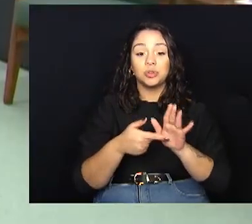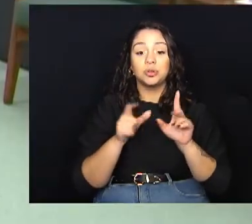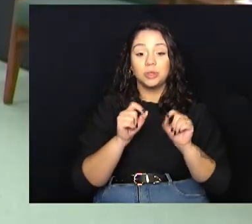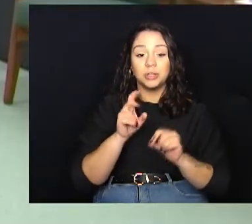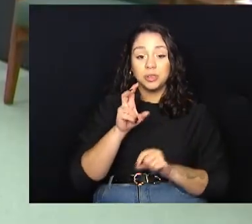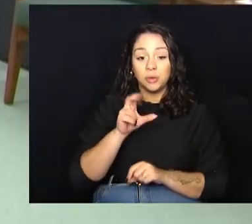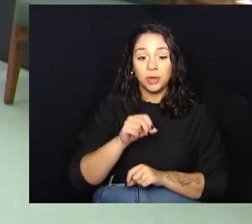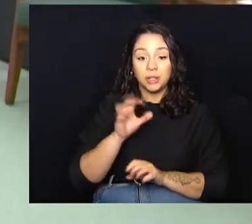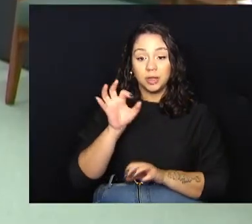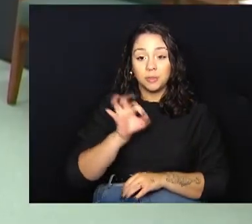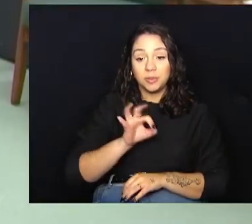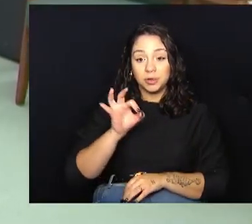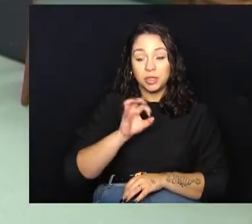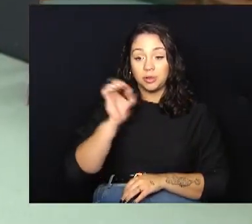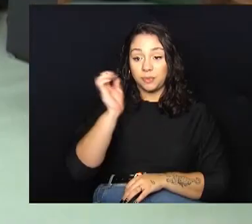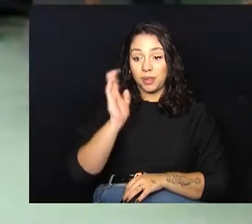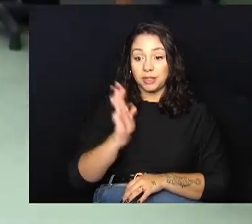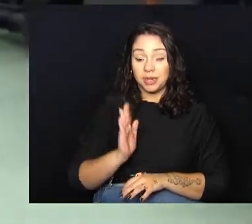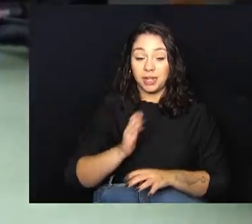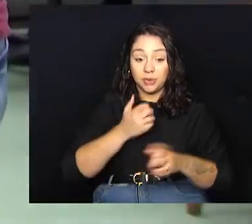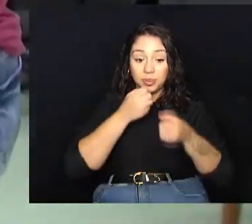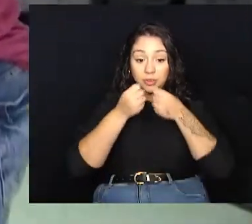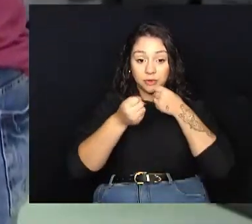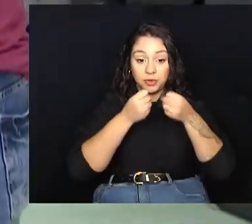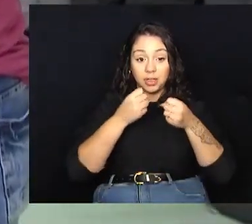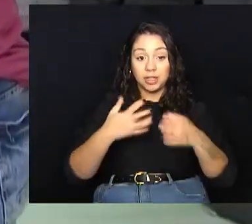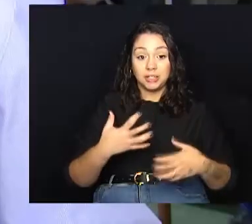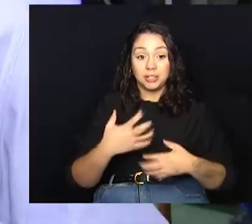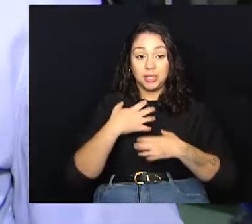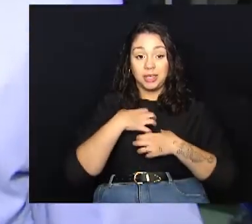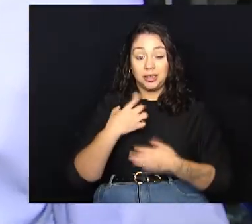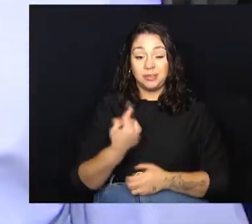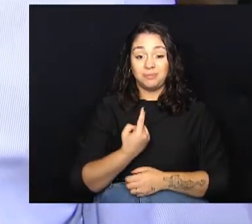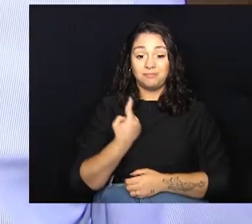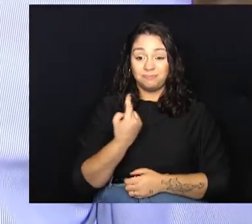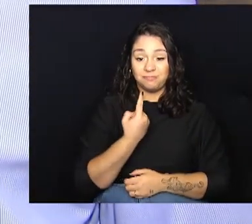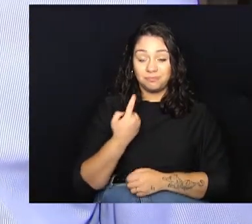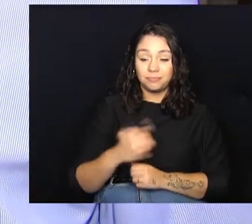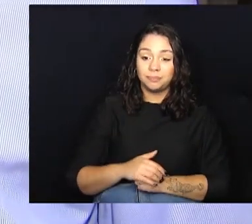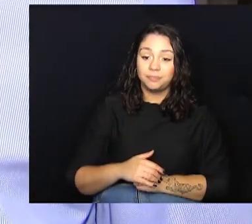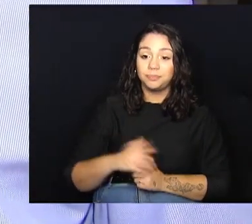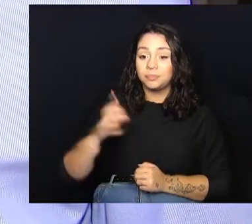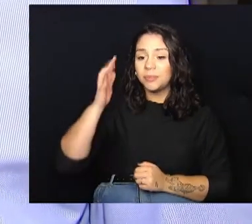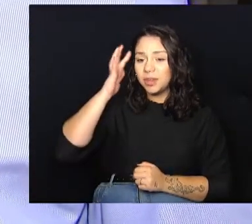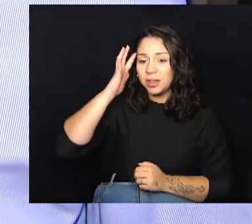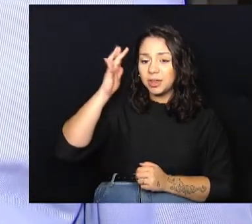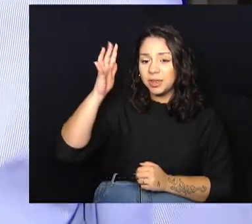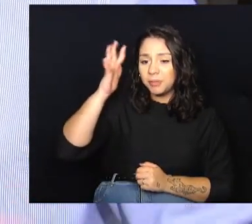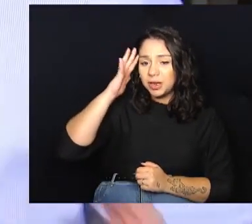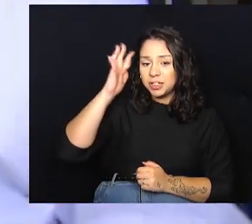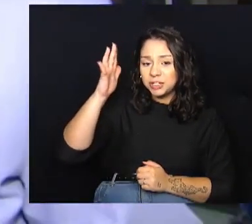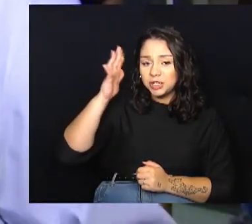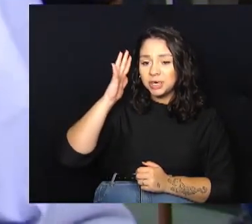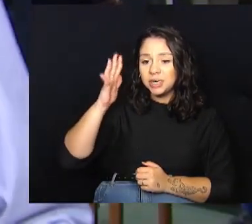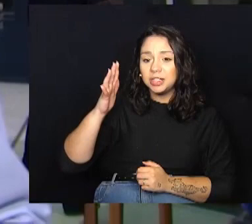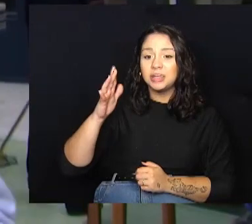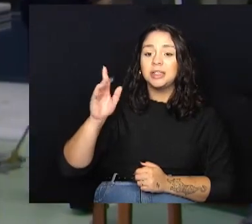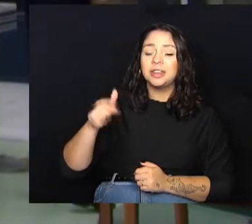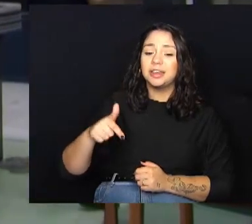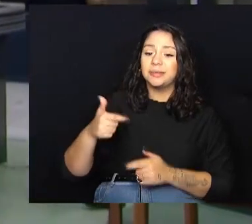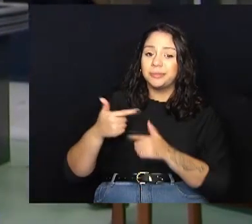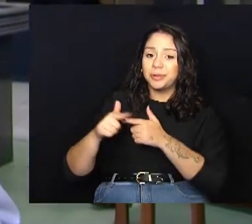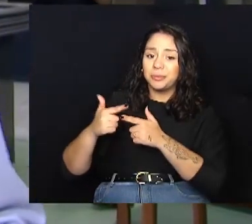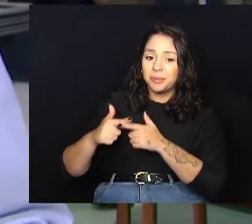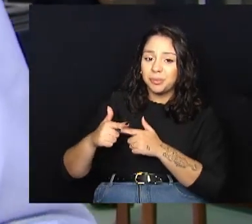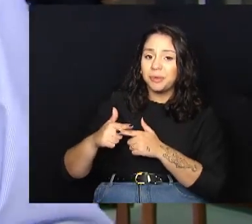dos brasileiros entrevistados se sentem sozinhos imagina que coisa dramática para